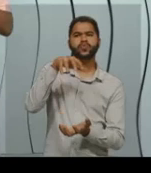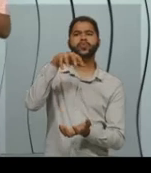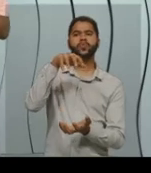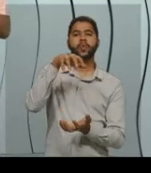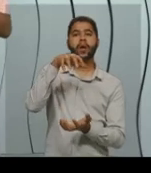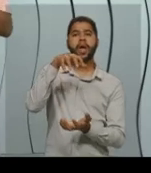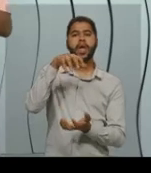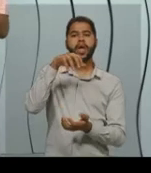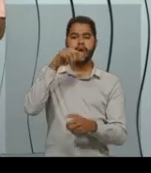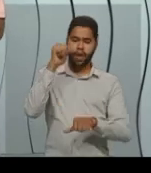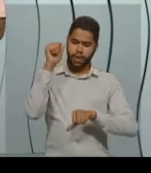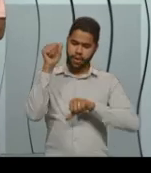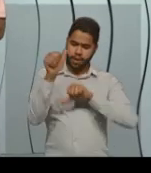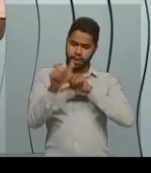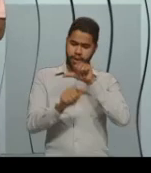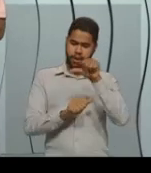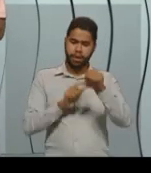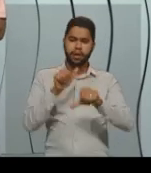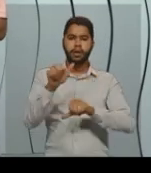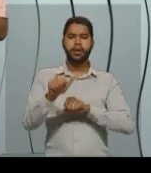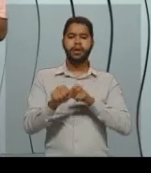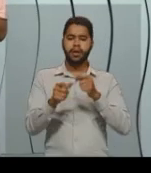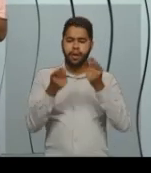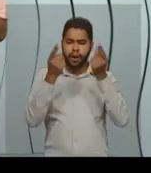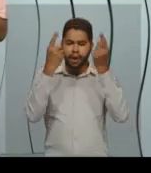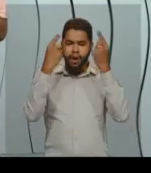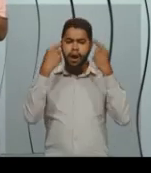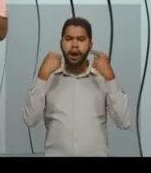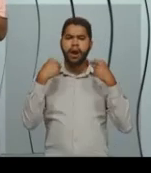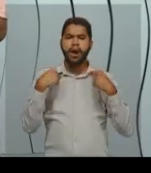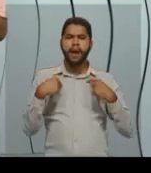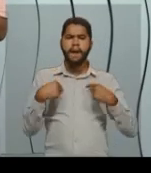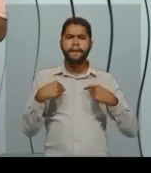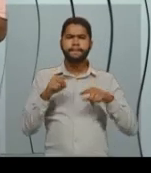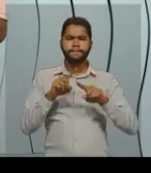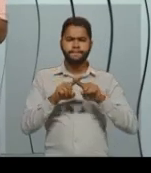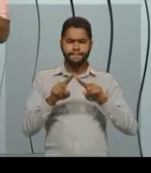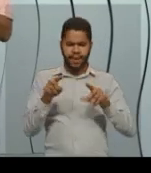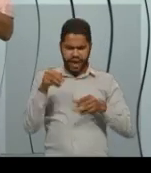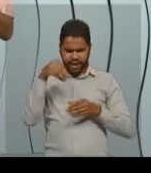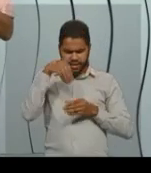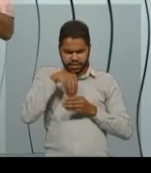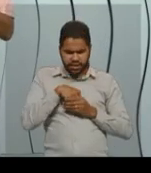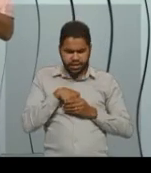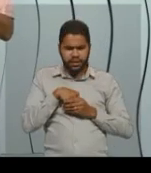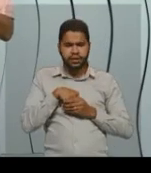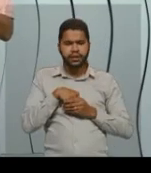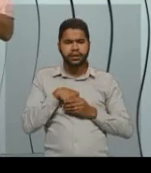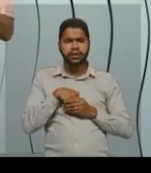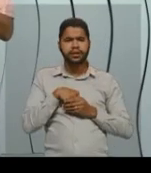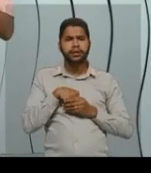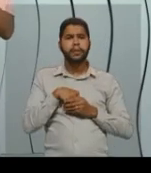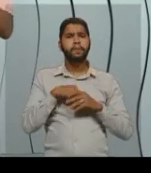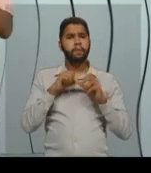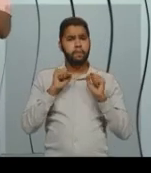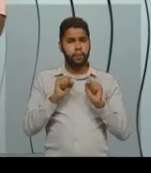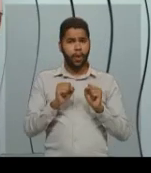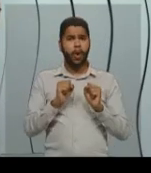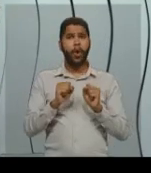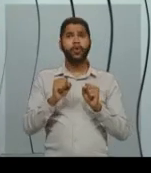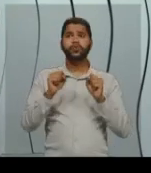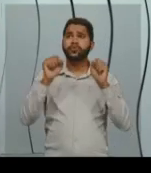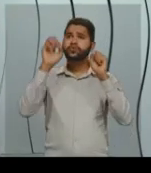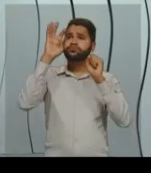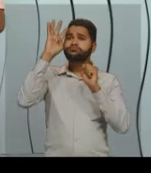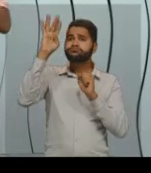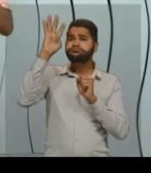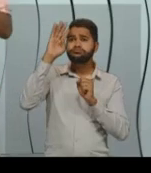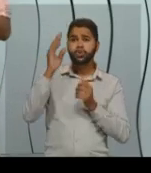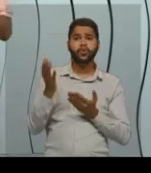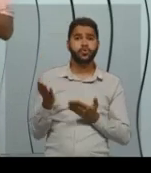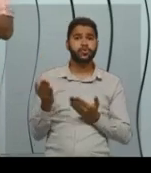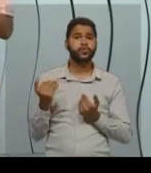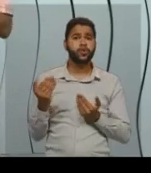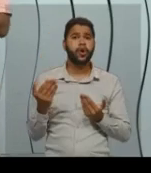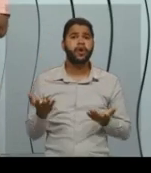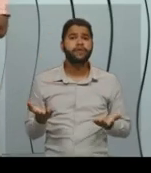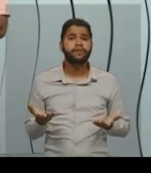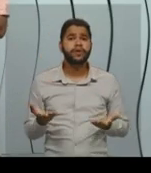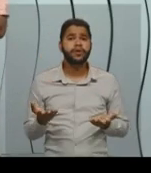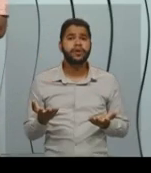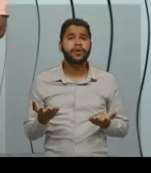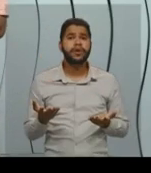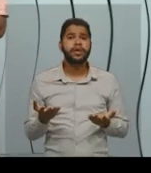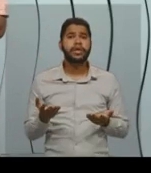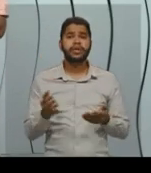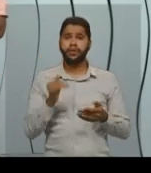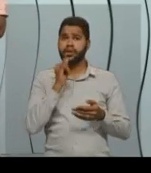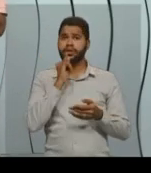me transformo materialmente, mas eu não mudo a ideia de ser jovem e quando eu morro, por exemplo, eu não mudo a ideia